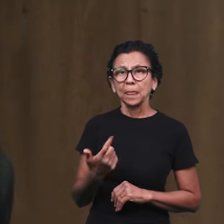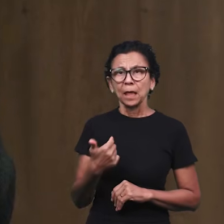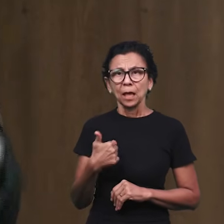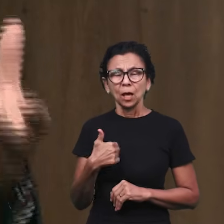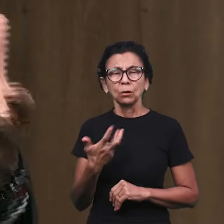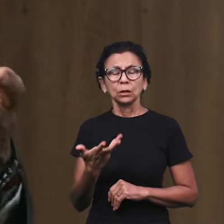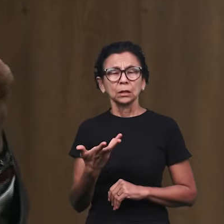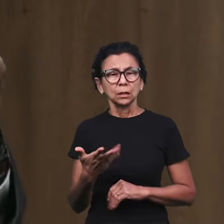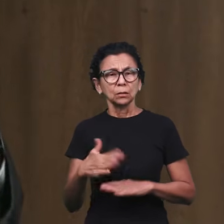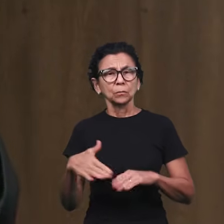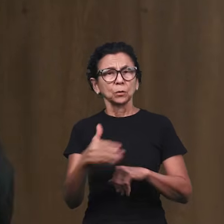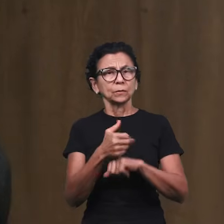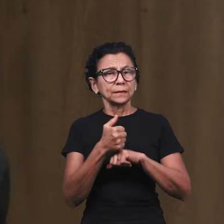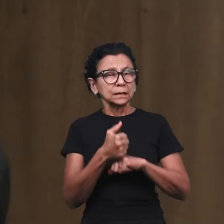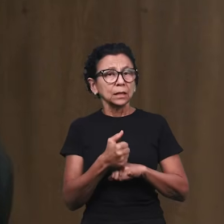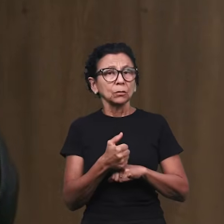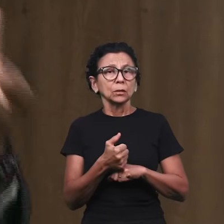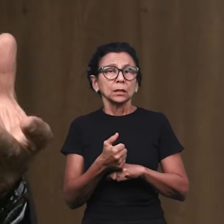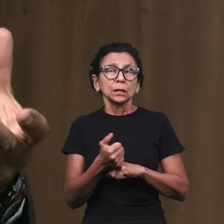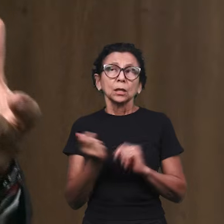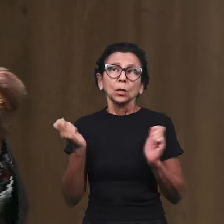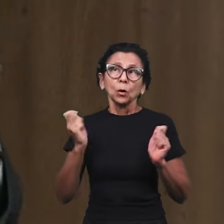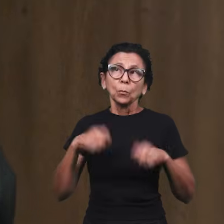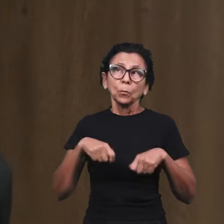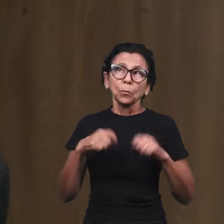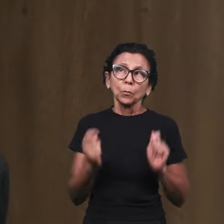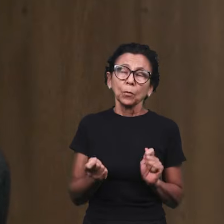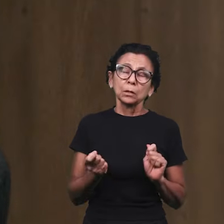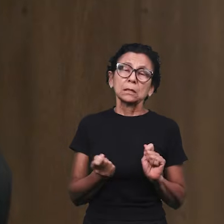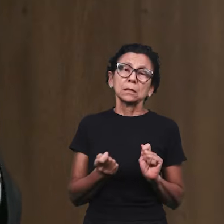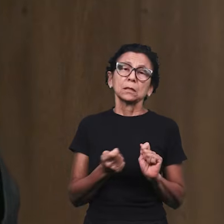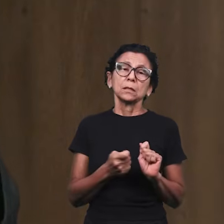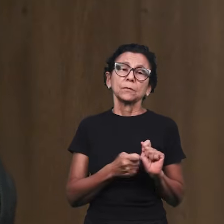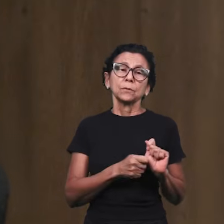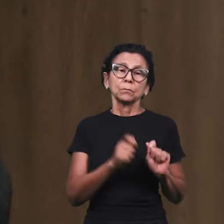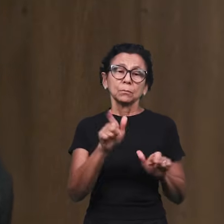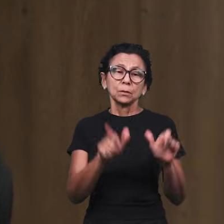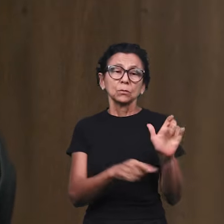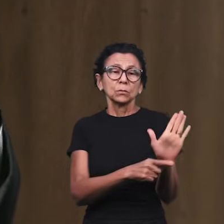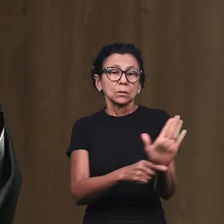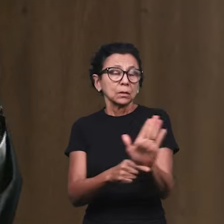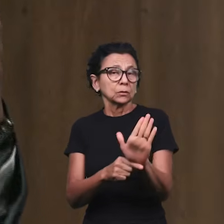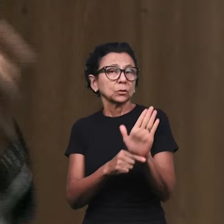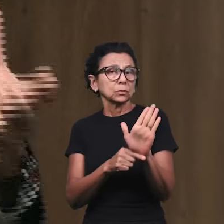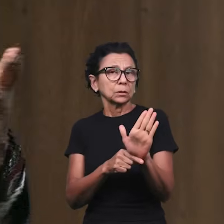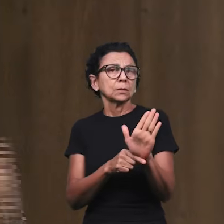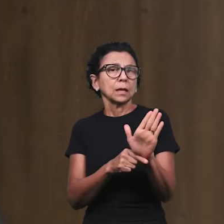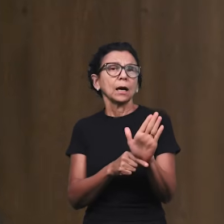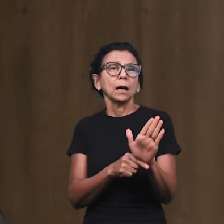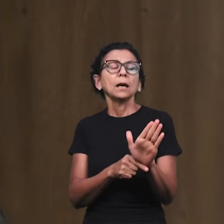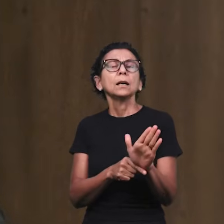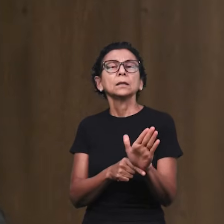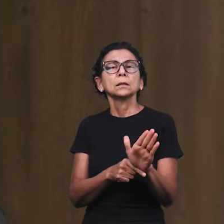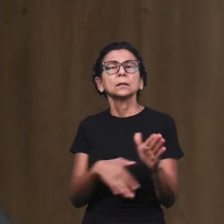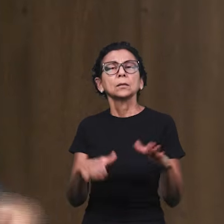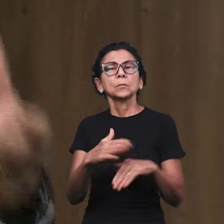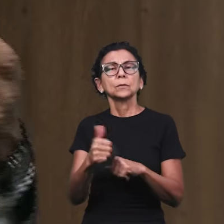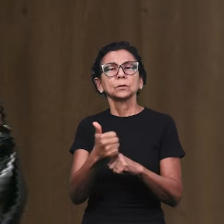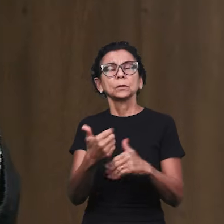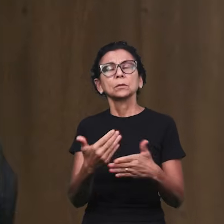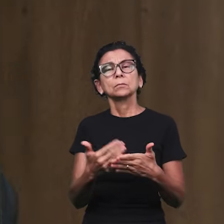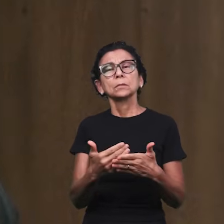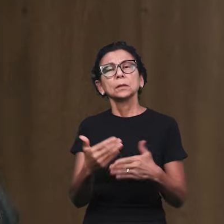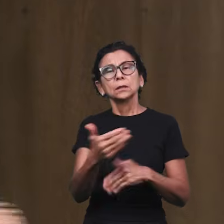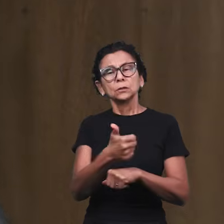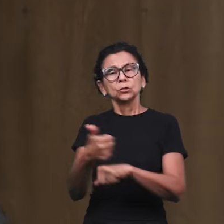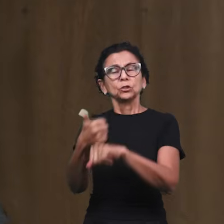que ajudasse as pessoas, que tivesse uma profissão digna na sociedade e